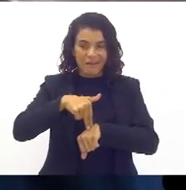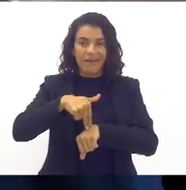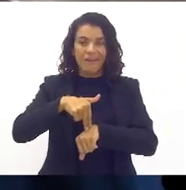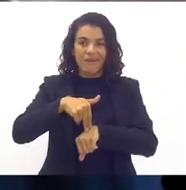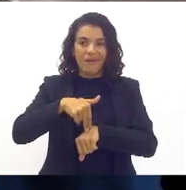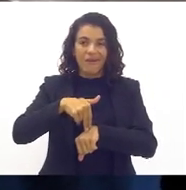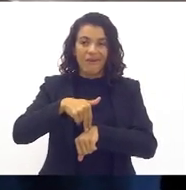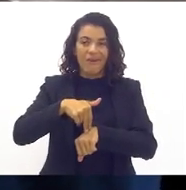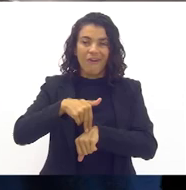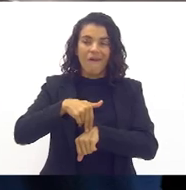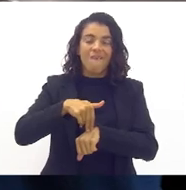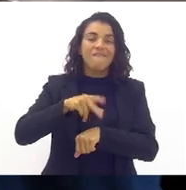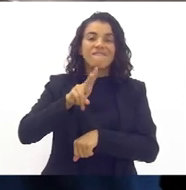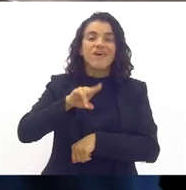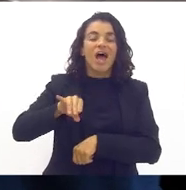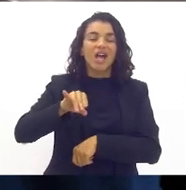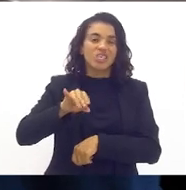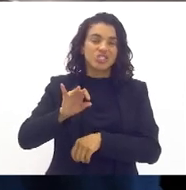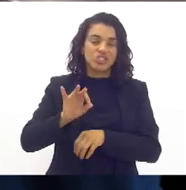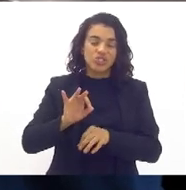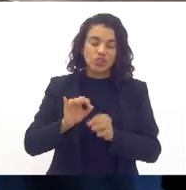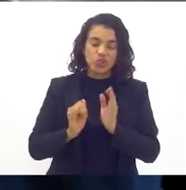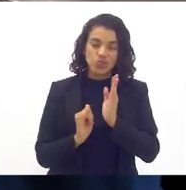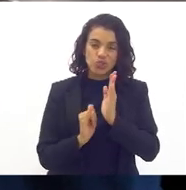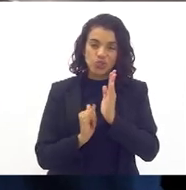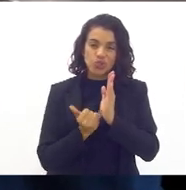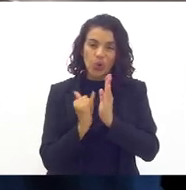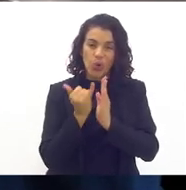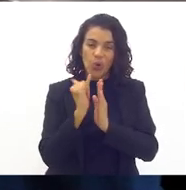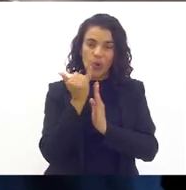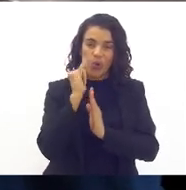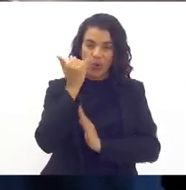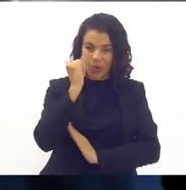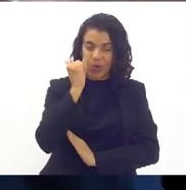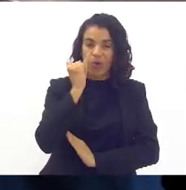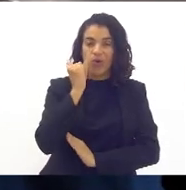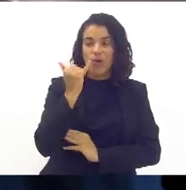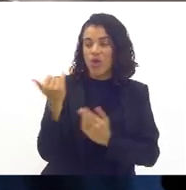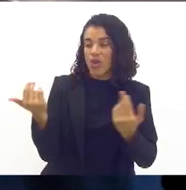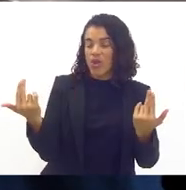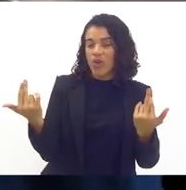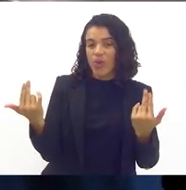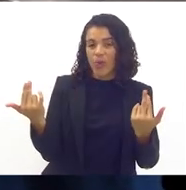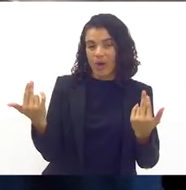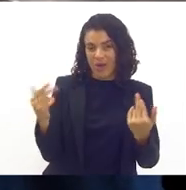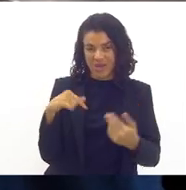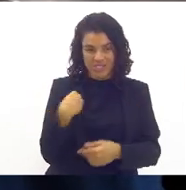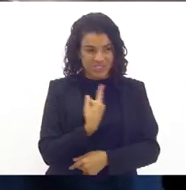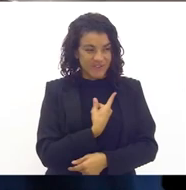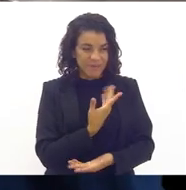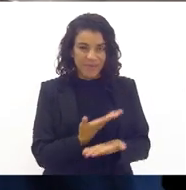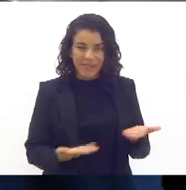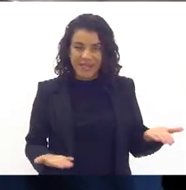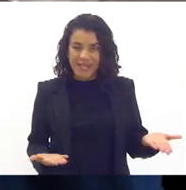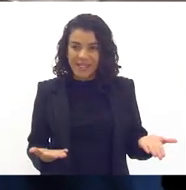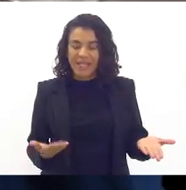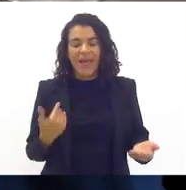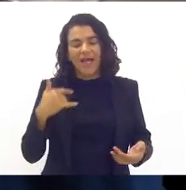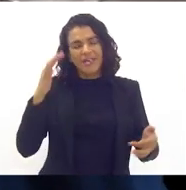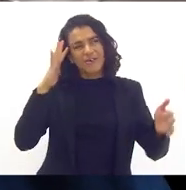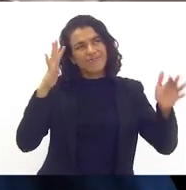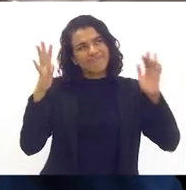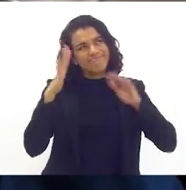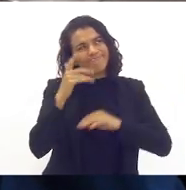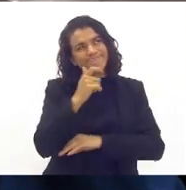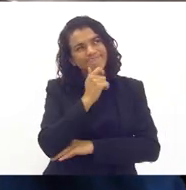senhor diminuir os seus juros, a União vai pagar para o exterior o mesmo juro. Nós vamos perder? Aí eu me